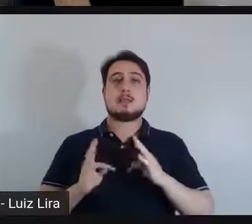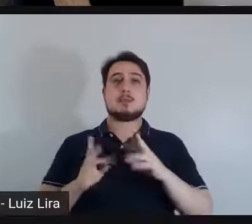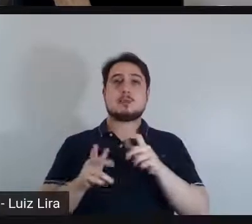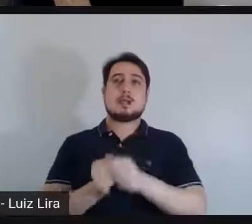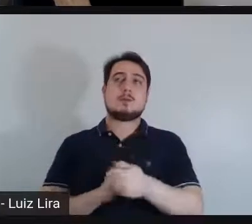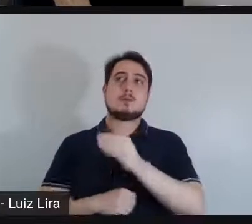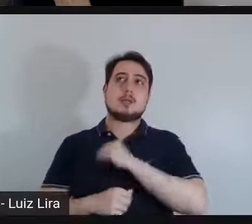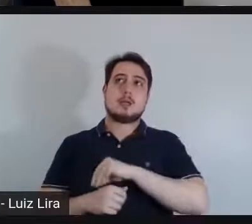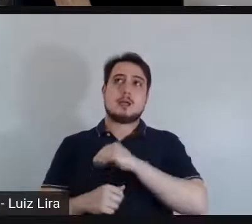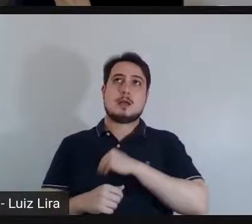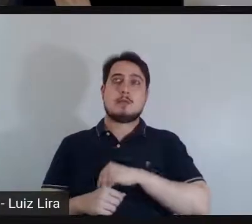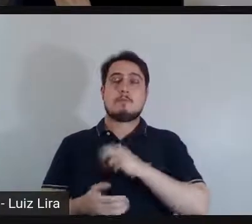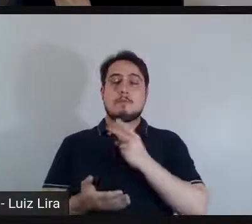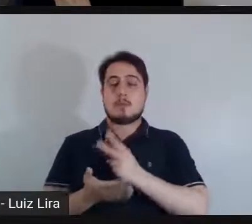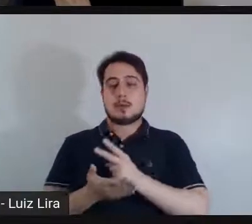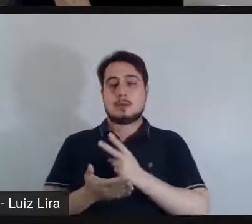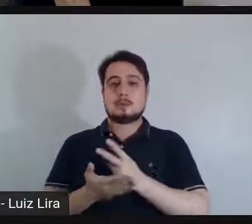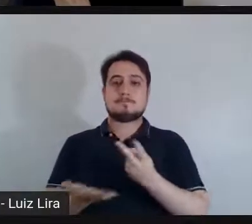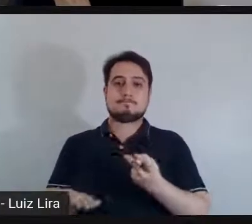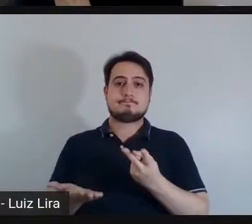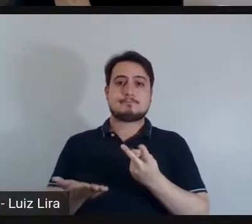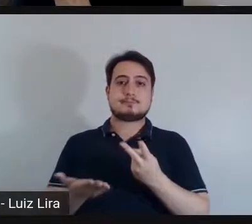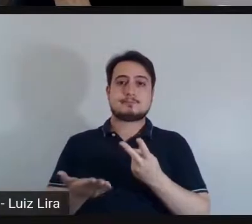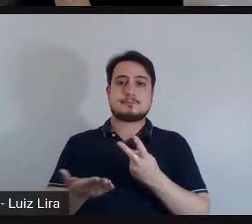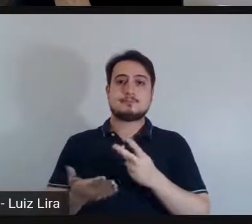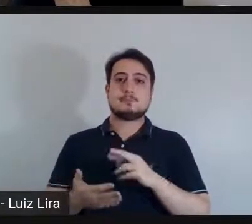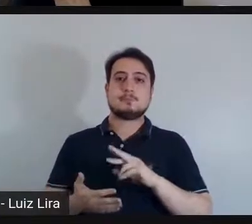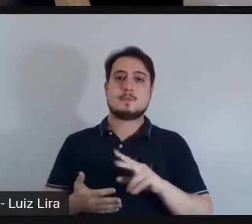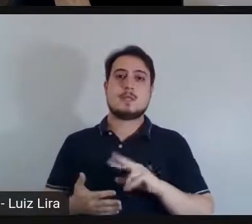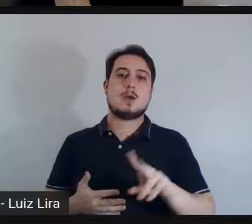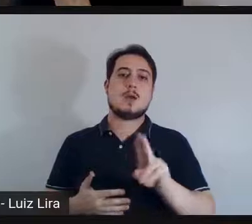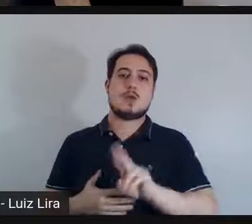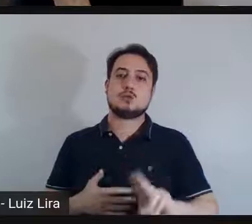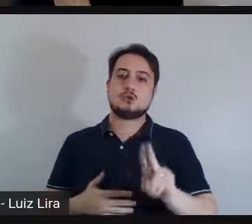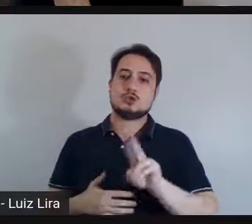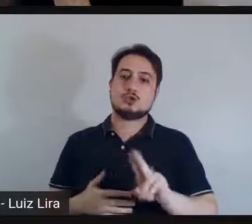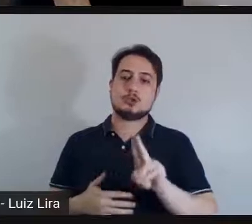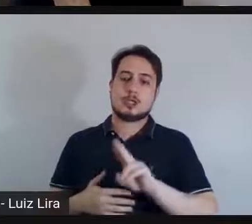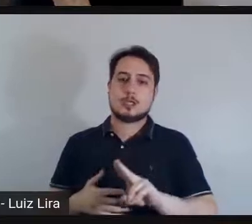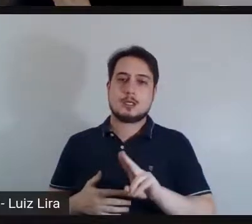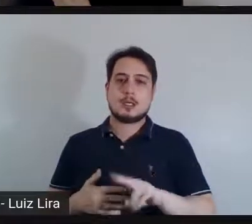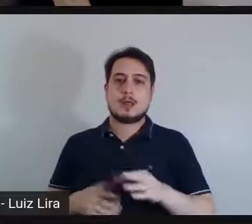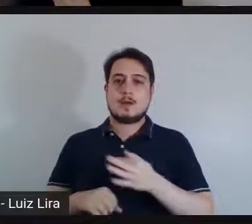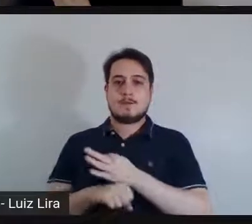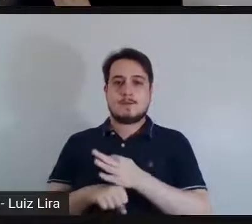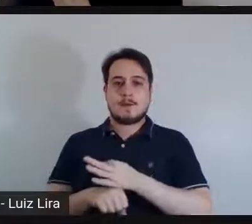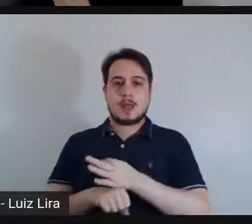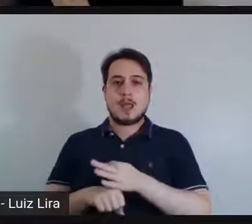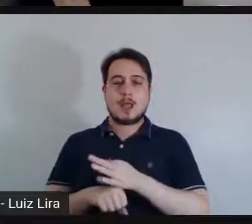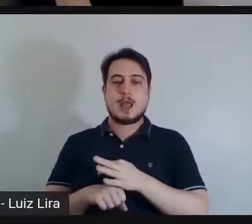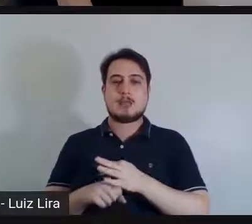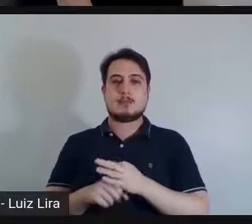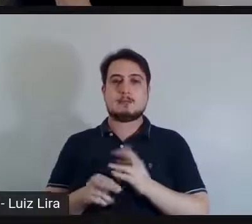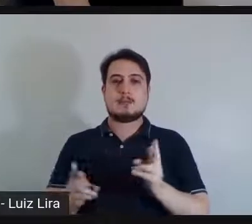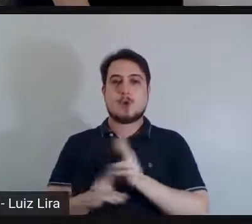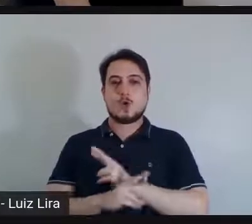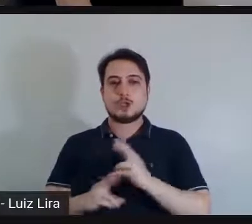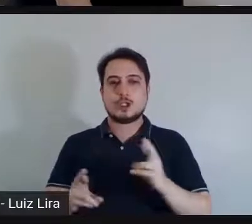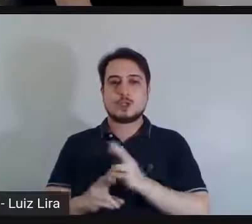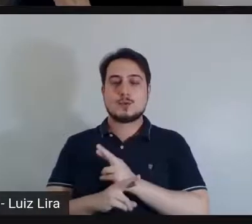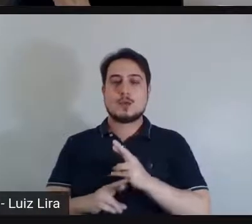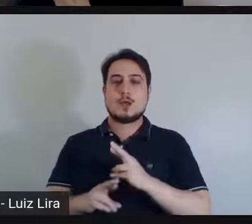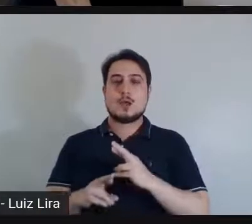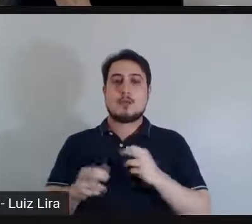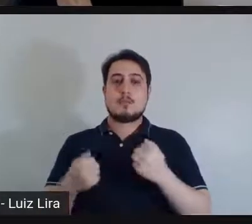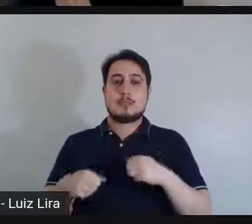mesmo assim eu paguei integral não utilizando das antecipações de férias, de rodízio, eu teria que já adotar